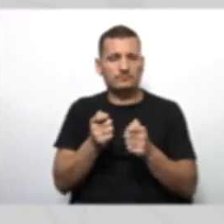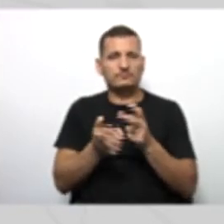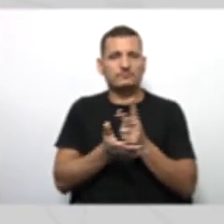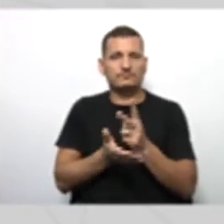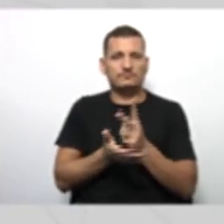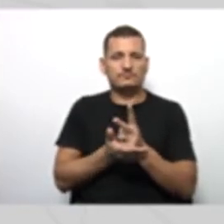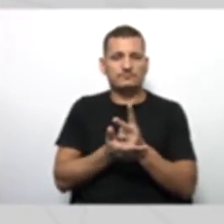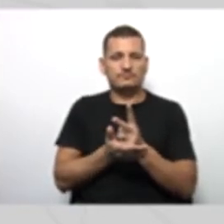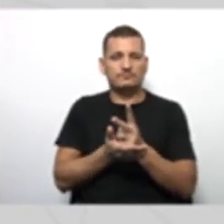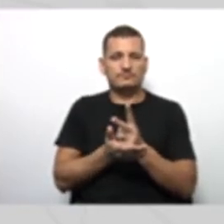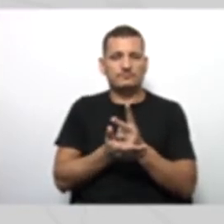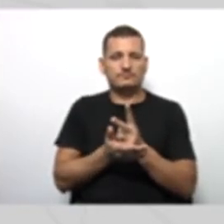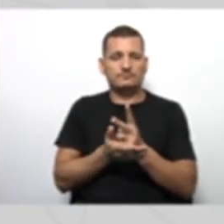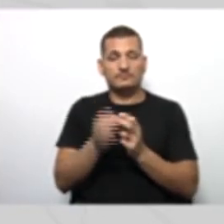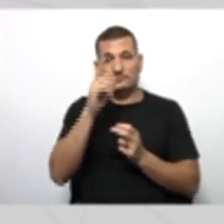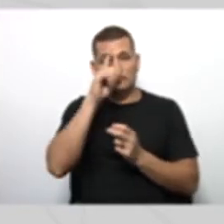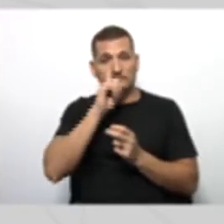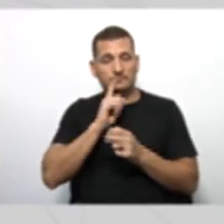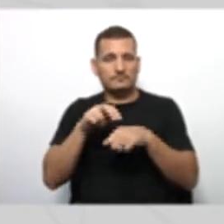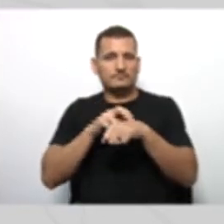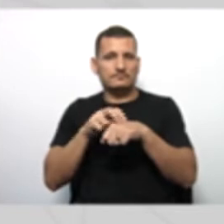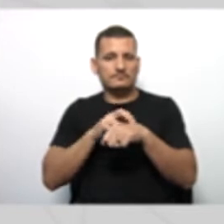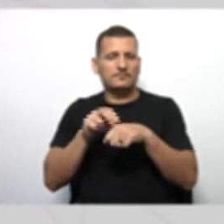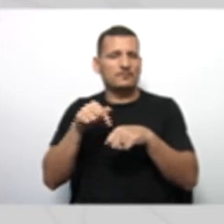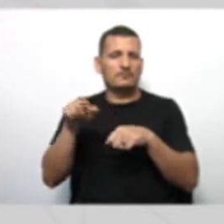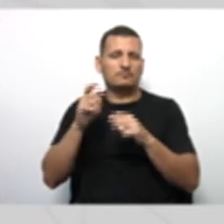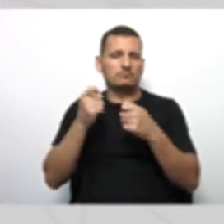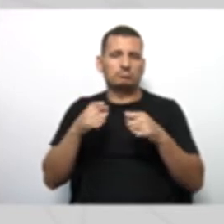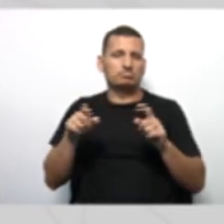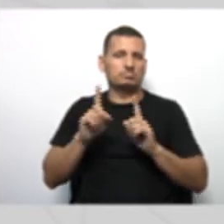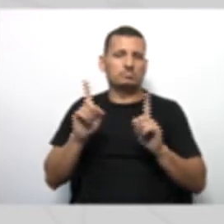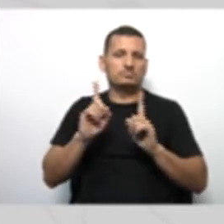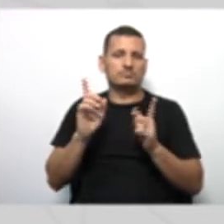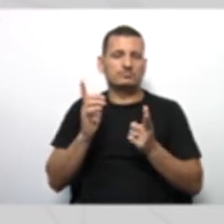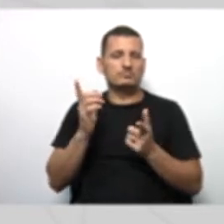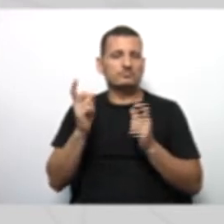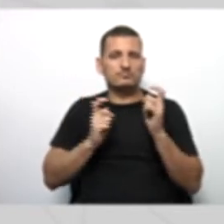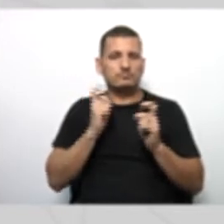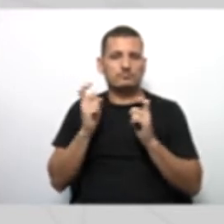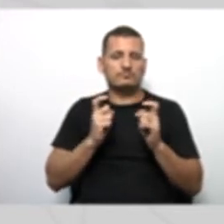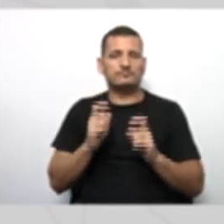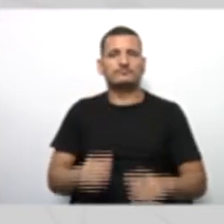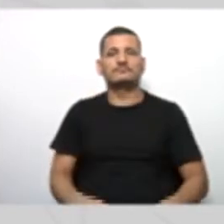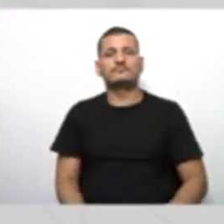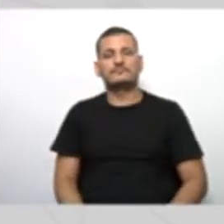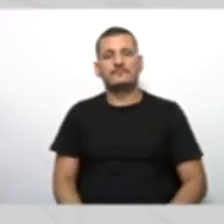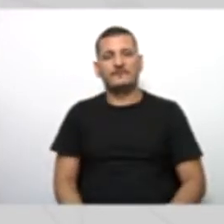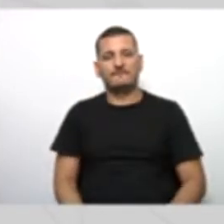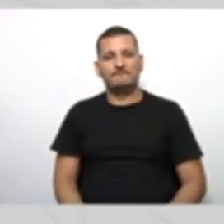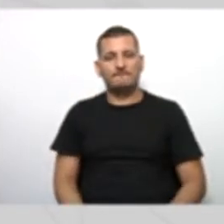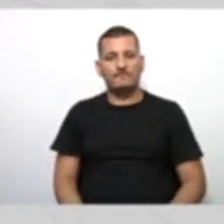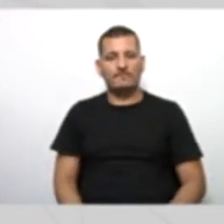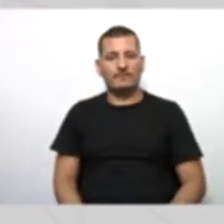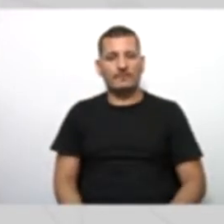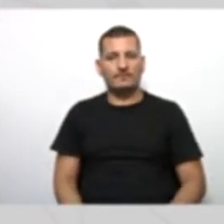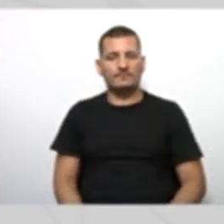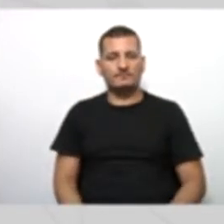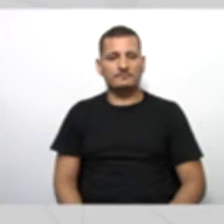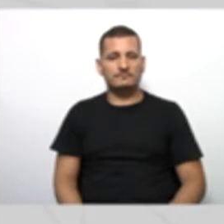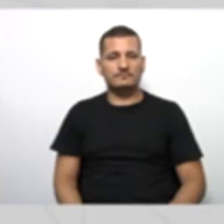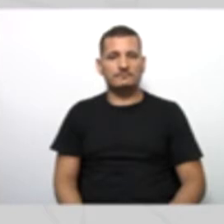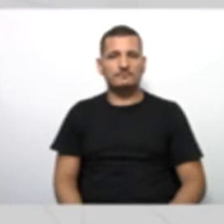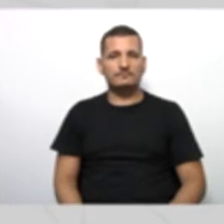probabilidade baixa, né, gente? Então, para esse caso da BR, eu classificaria aí